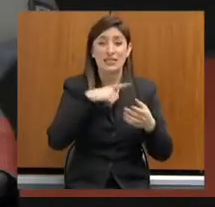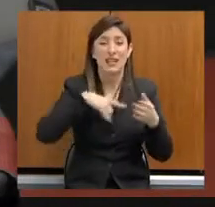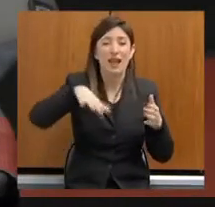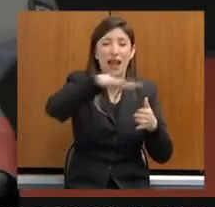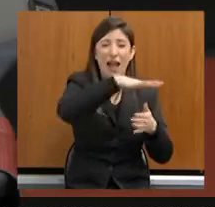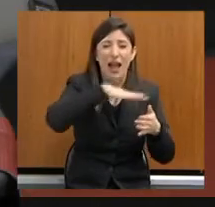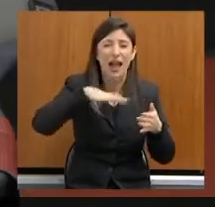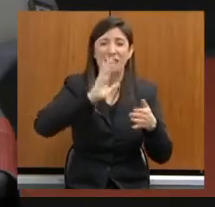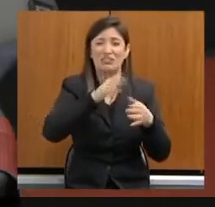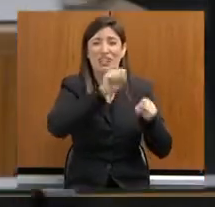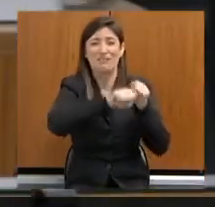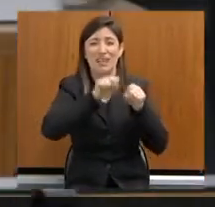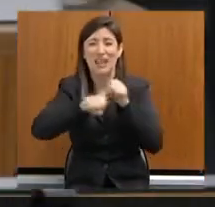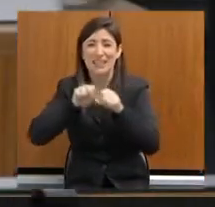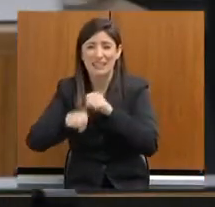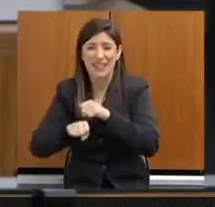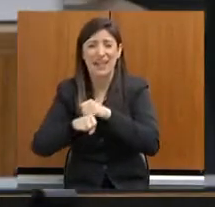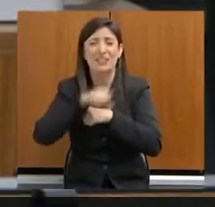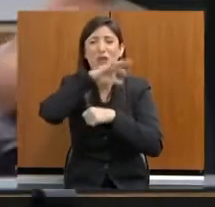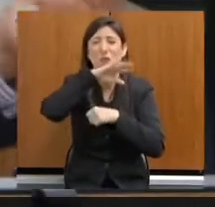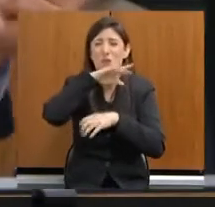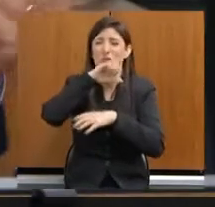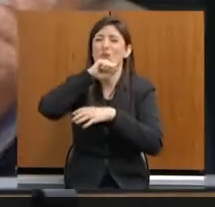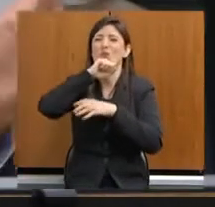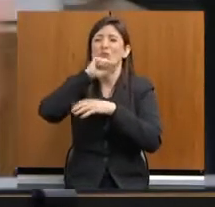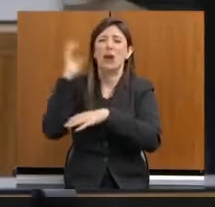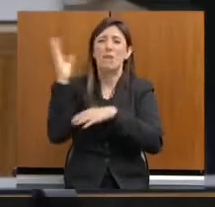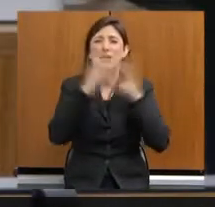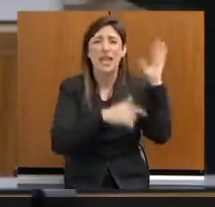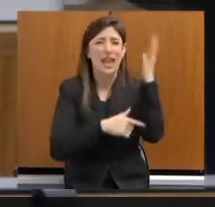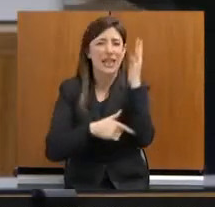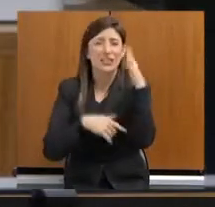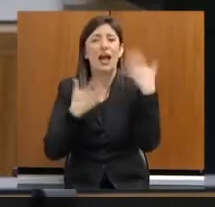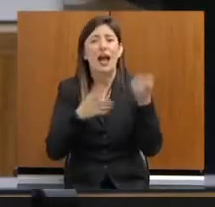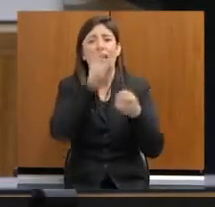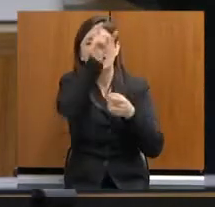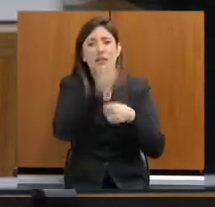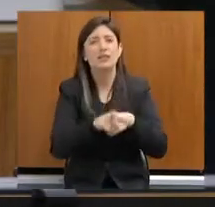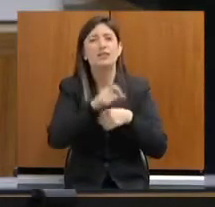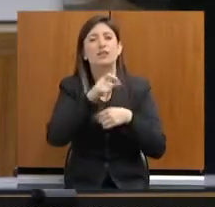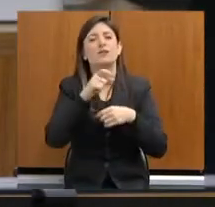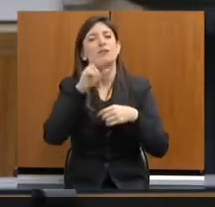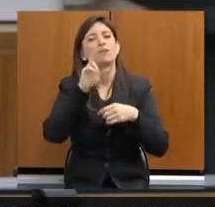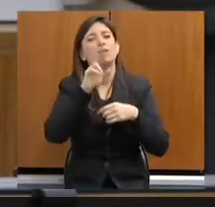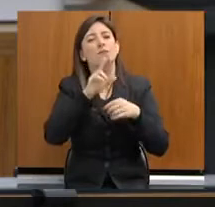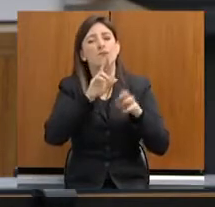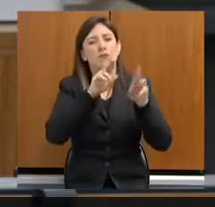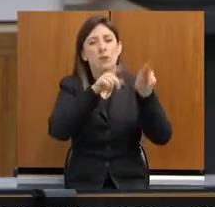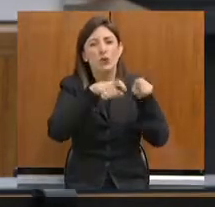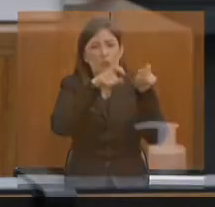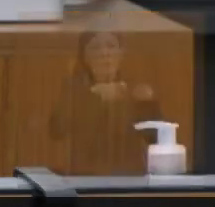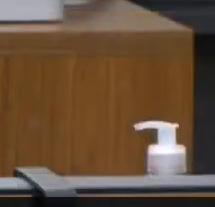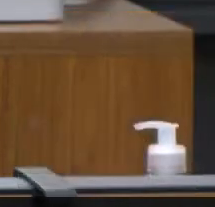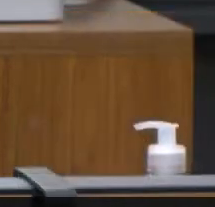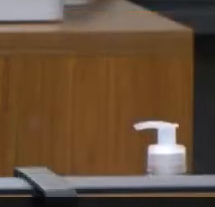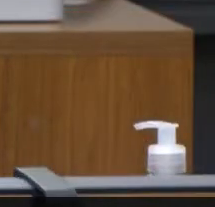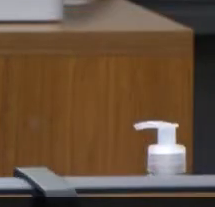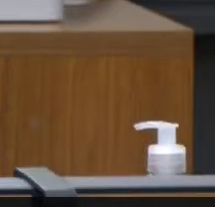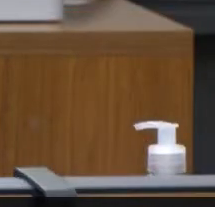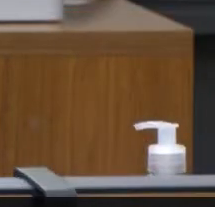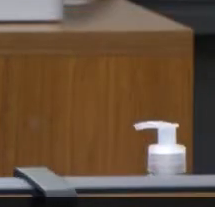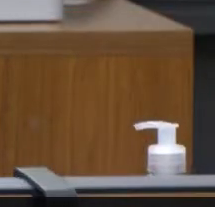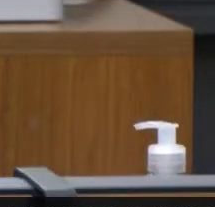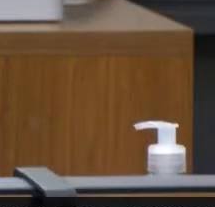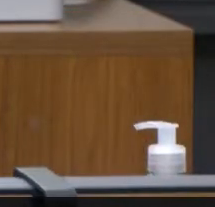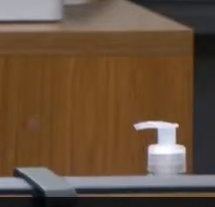que é ruim para o meio ambiente passa a ser tudo certinho produtor vai ganhar dinheiro com isso E aí material talvez